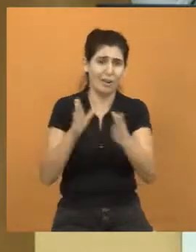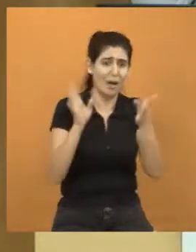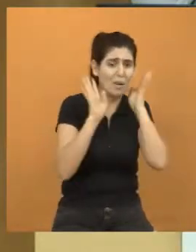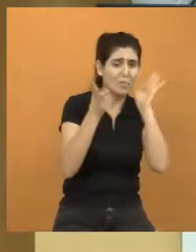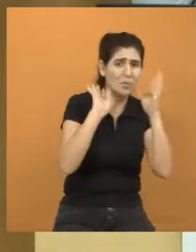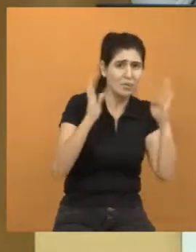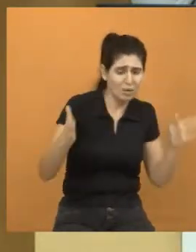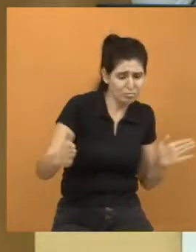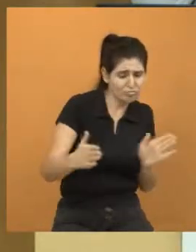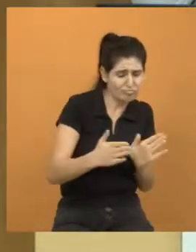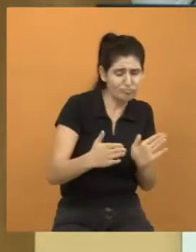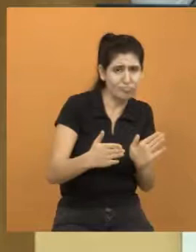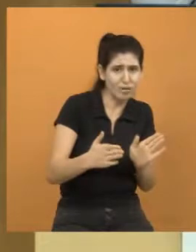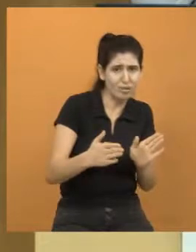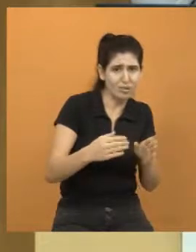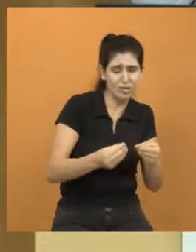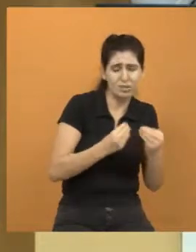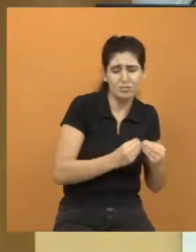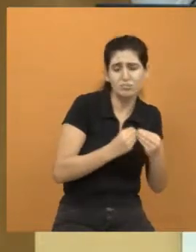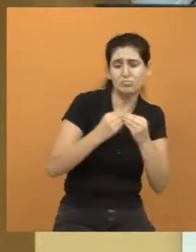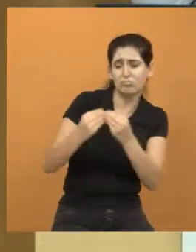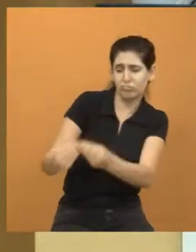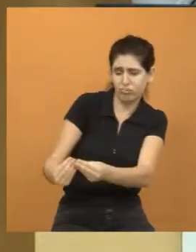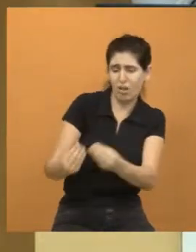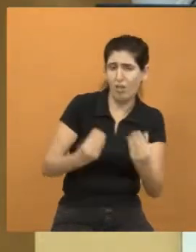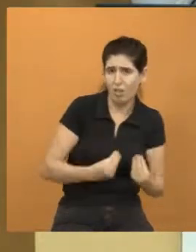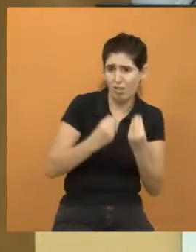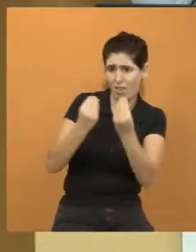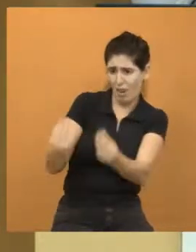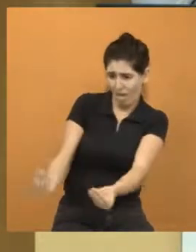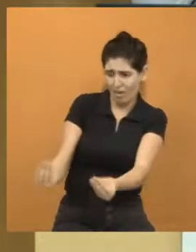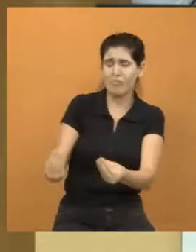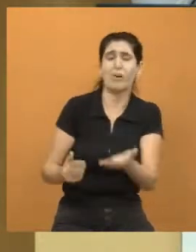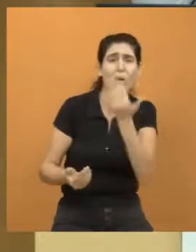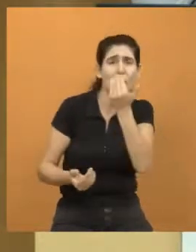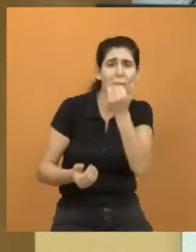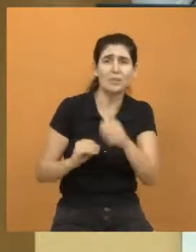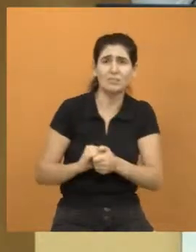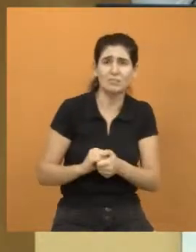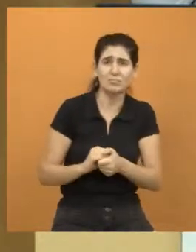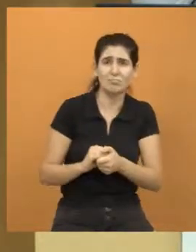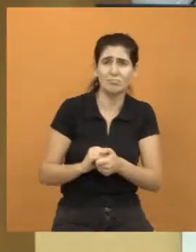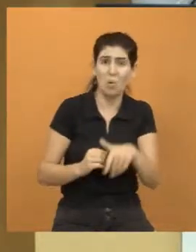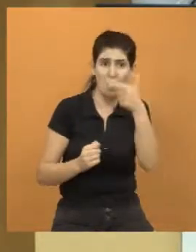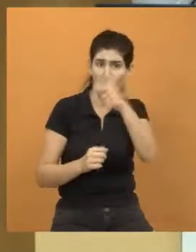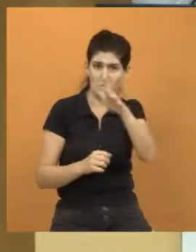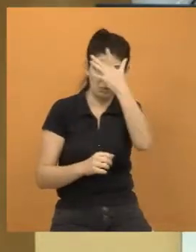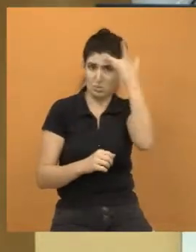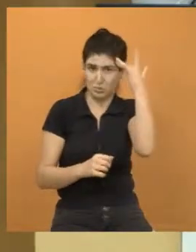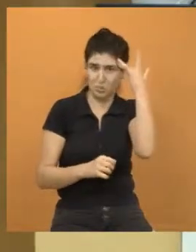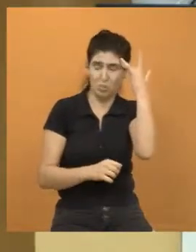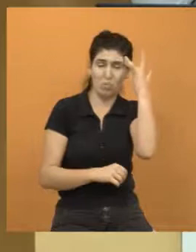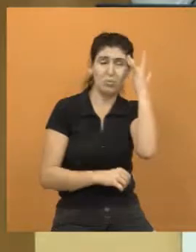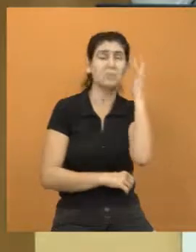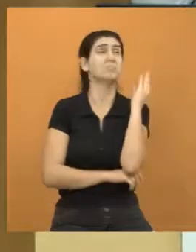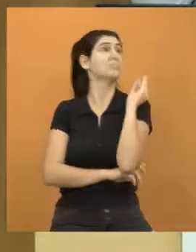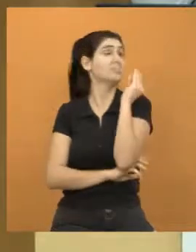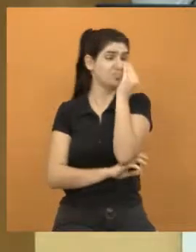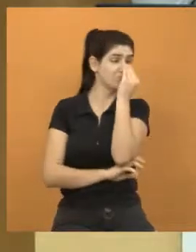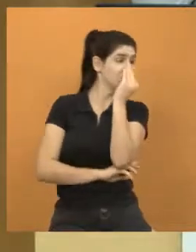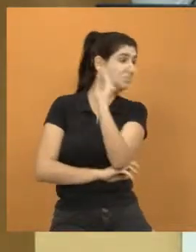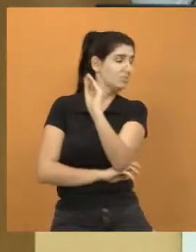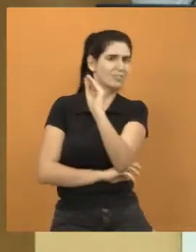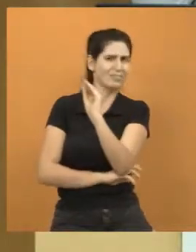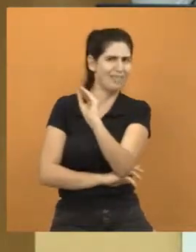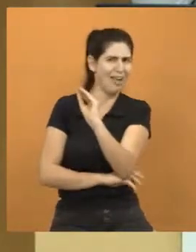E nós, mais uma vez, enquanto cidadão, nós não fizemos a nossa tarefa de casa. E a gente tem que aprender muito.